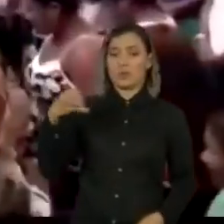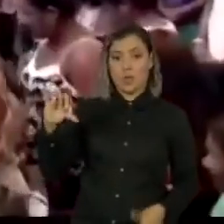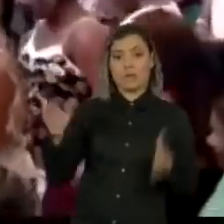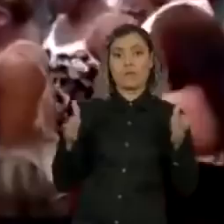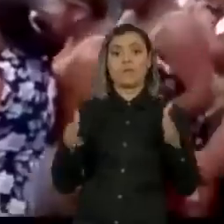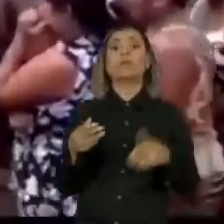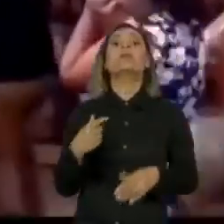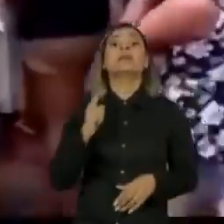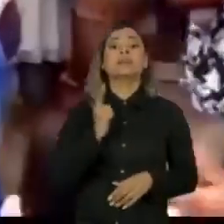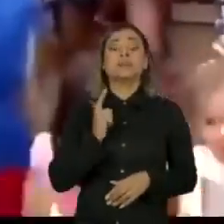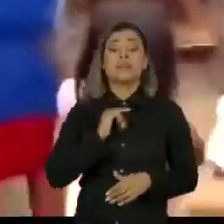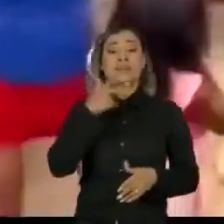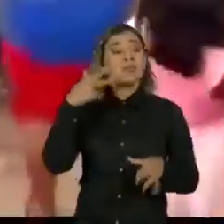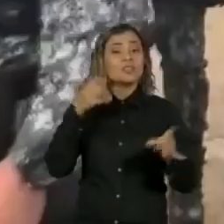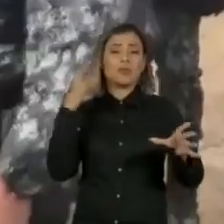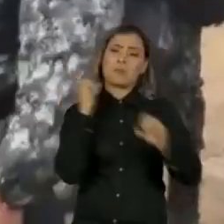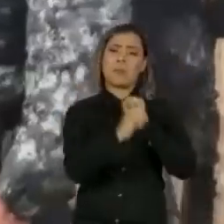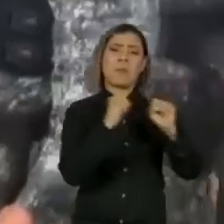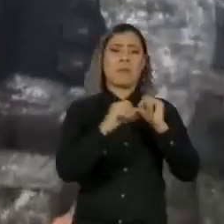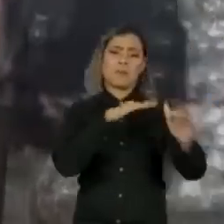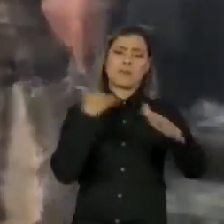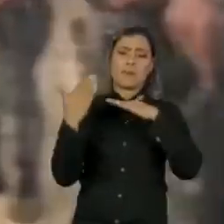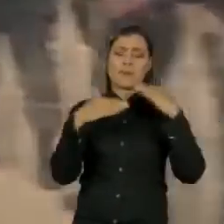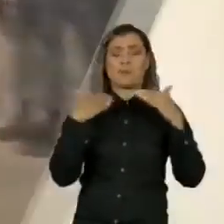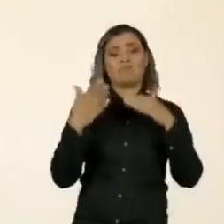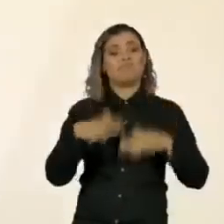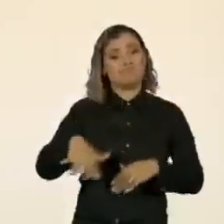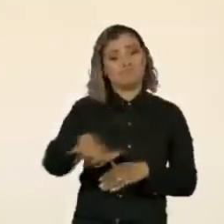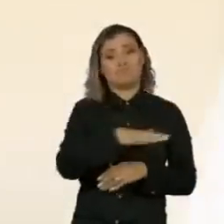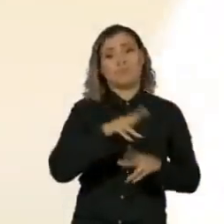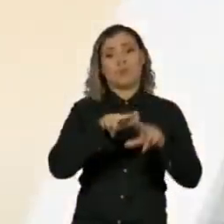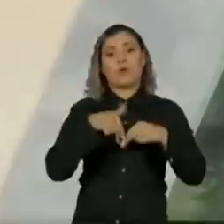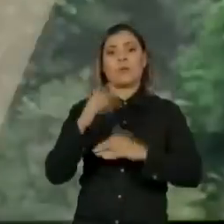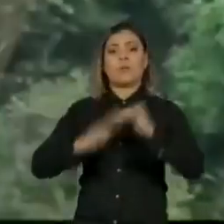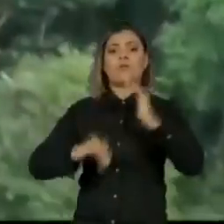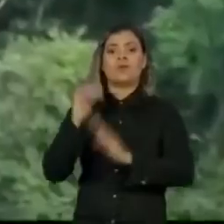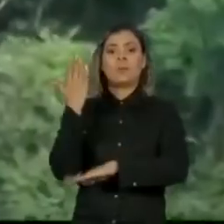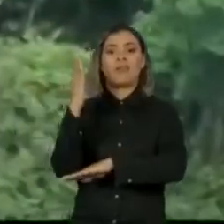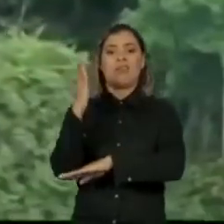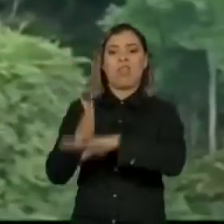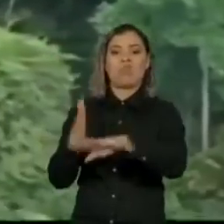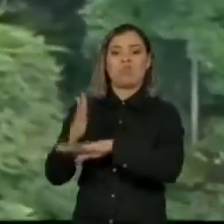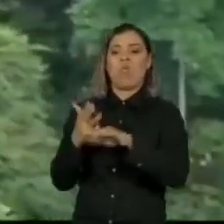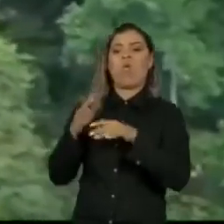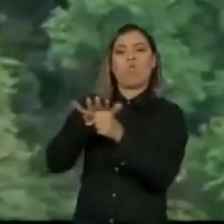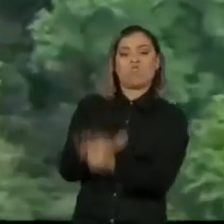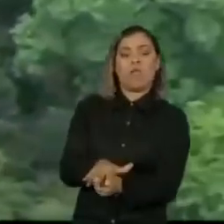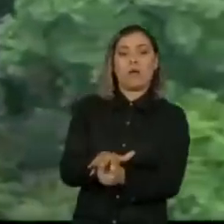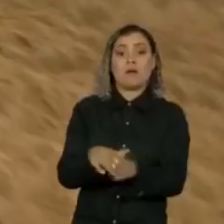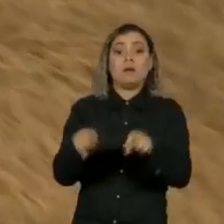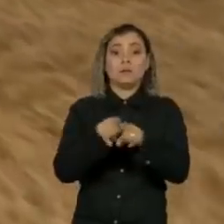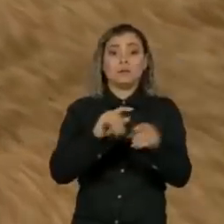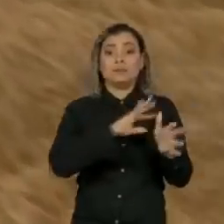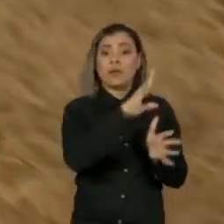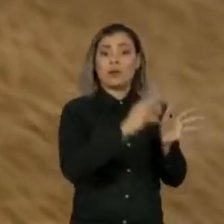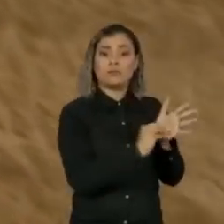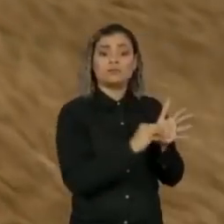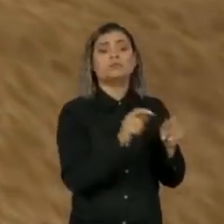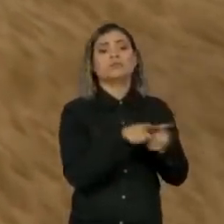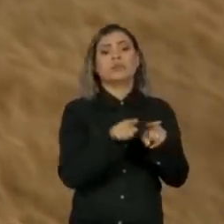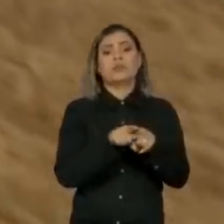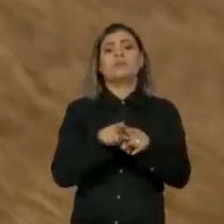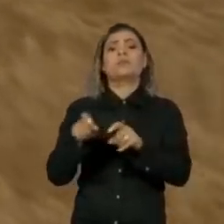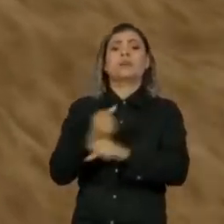perderam a vida em conflitos com madeireiros no estado. Os desmatamentos na Amazônia e no